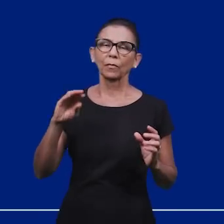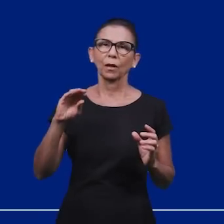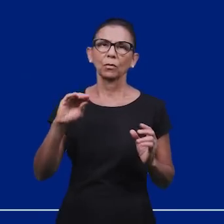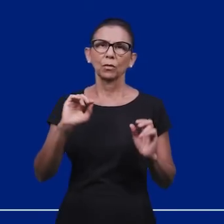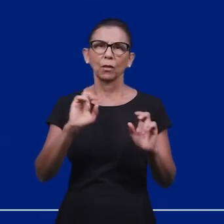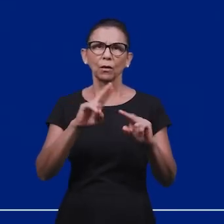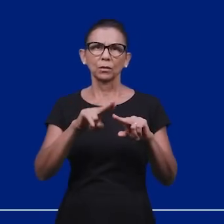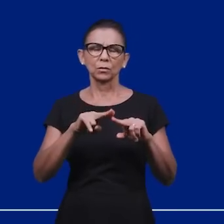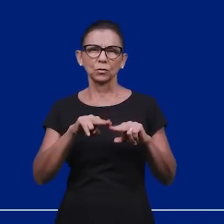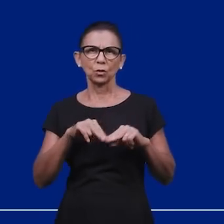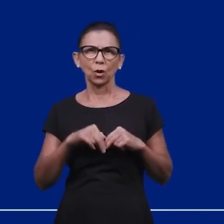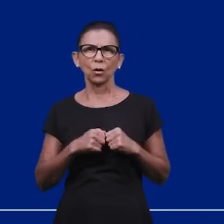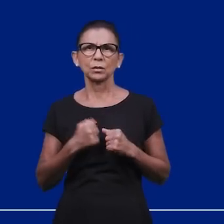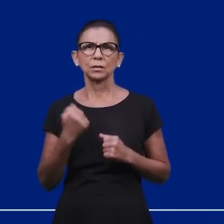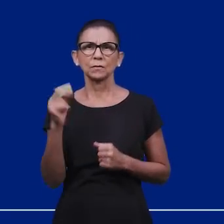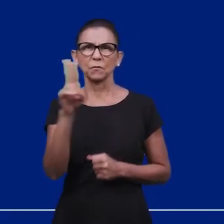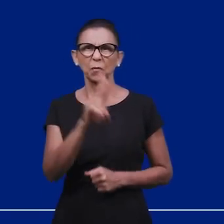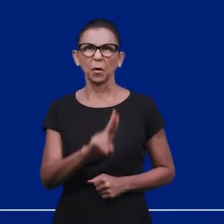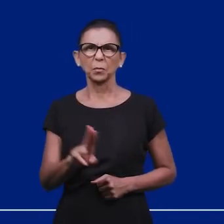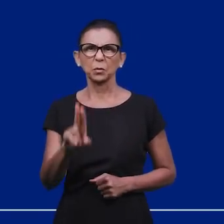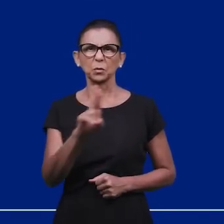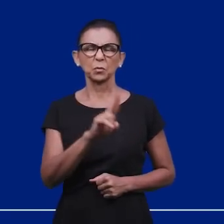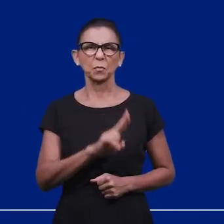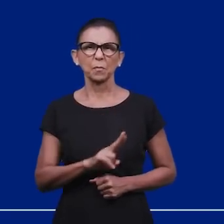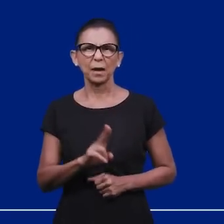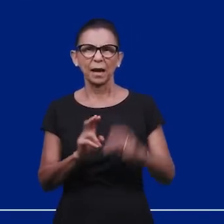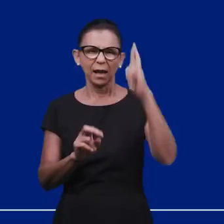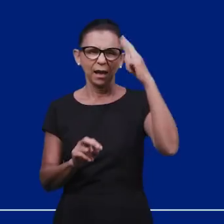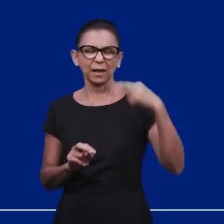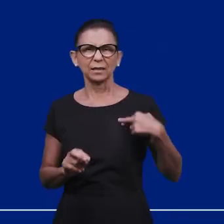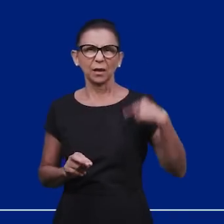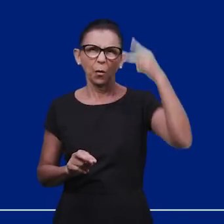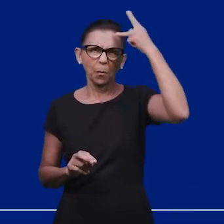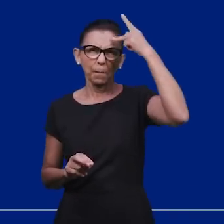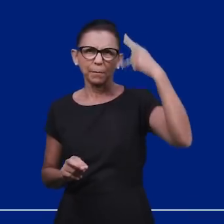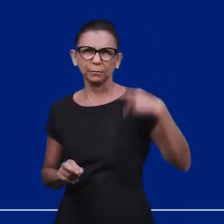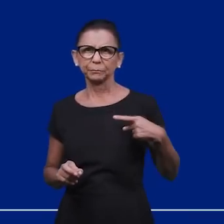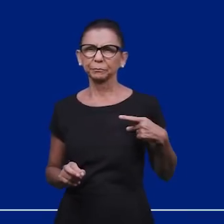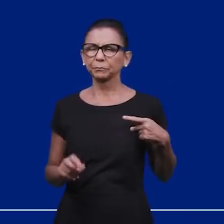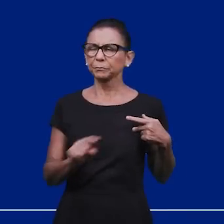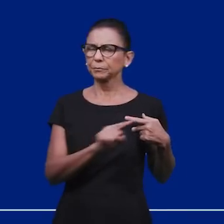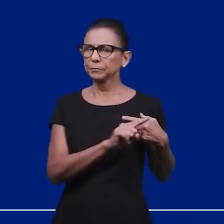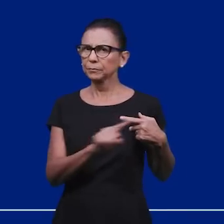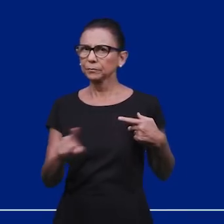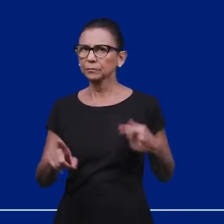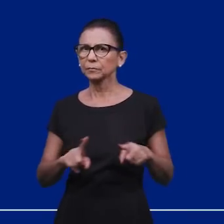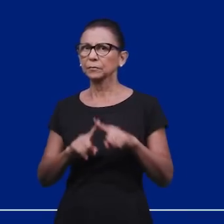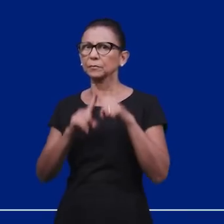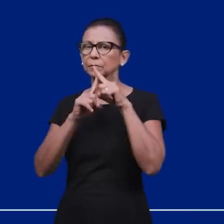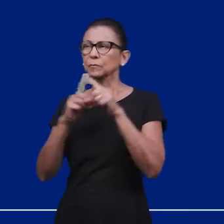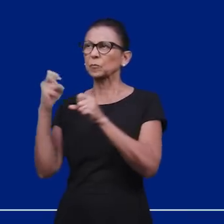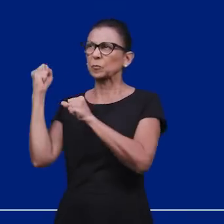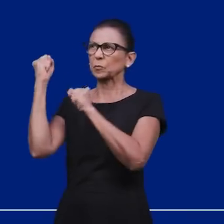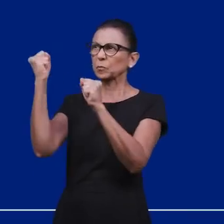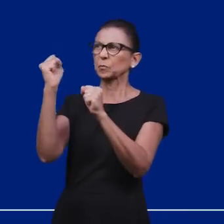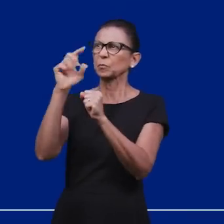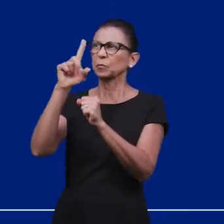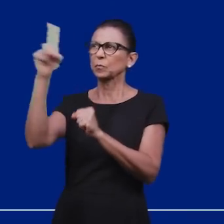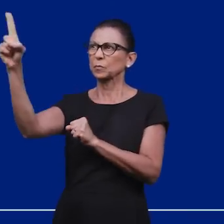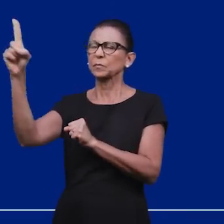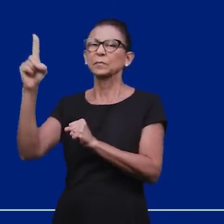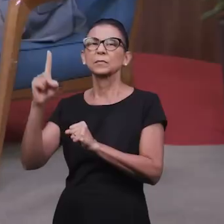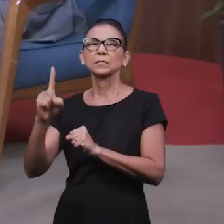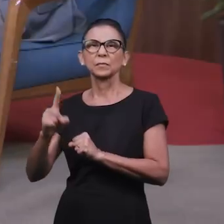são carnais, mas sim poderosas em Deus para a destruição das fortalezas. Não são